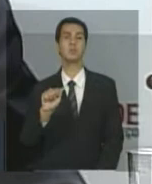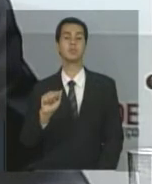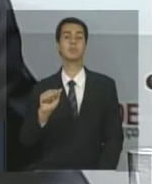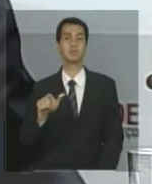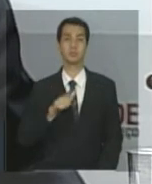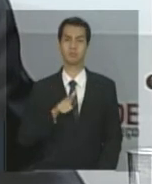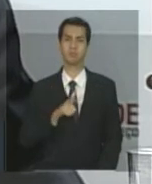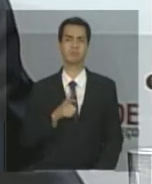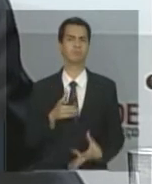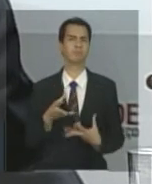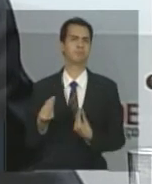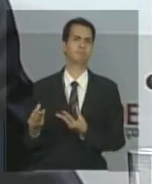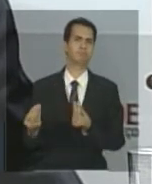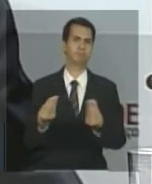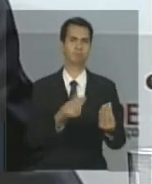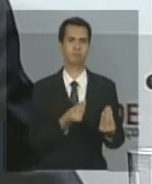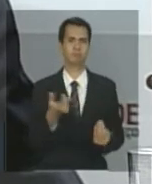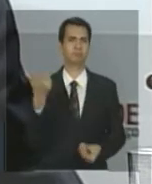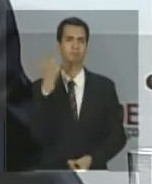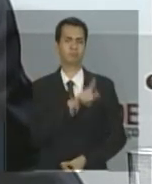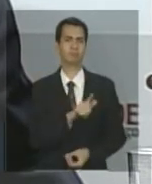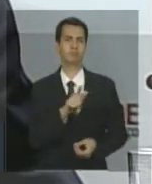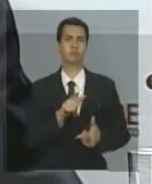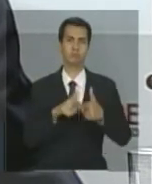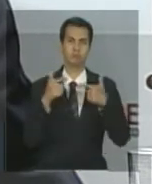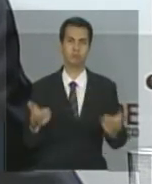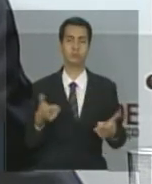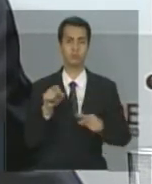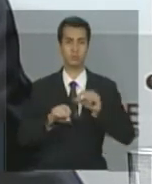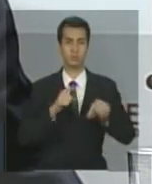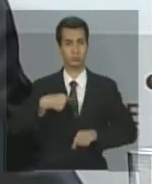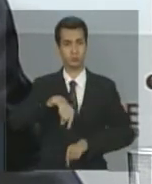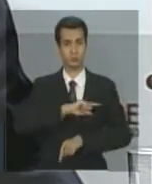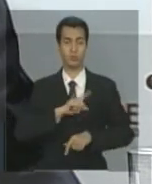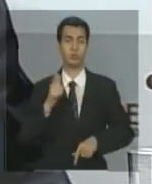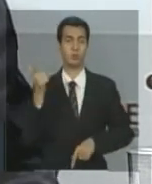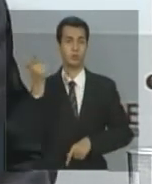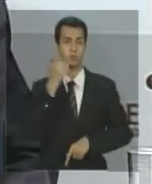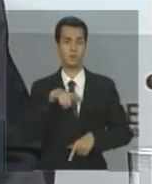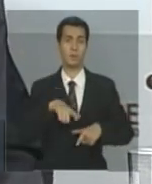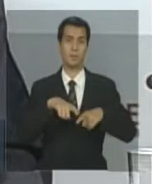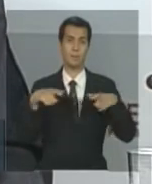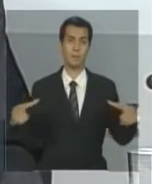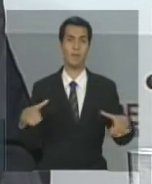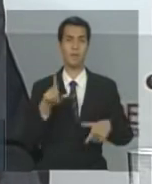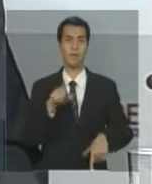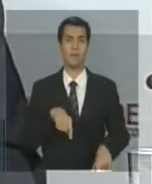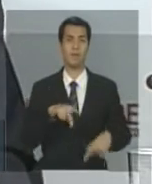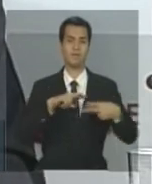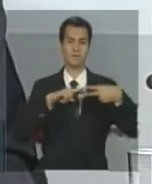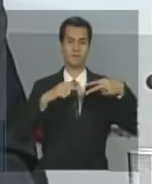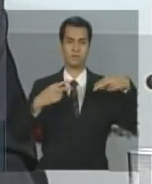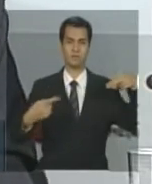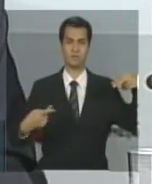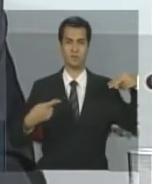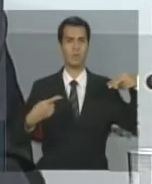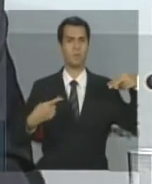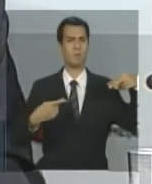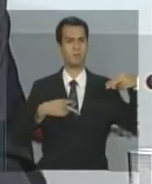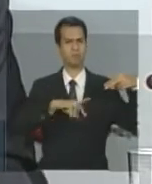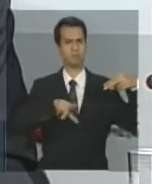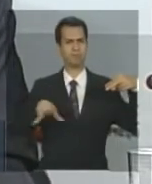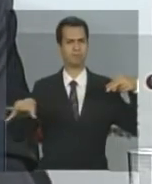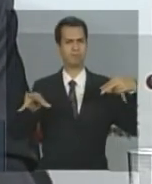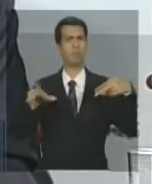Bozas falou vários, mas acho que o grande ganho é a gente ter conseguido ampliar a variabilidade genética do nosso banco. Quando eu assumi